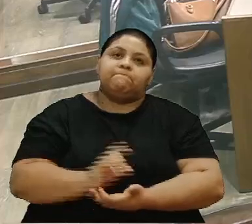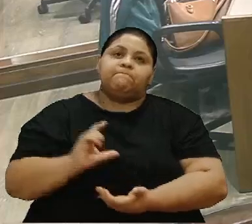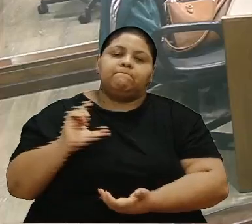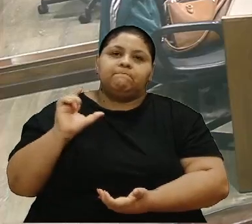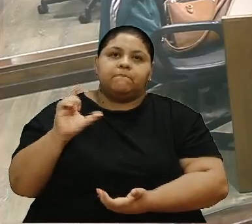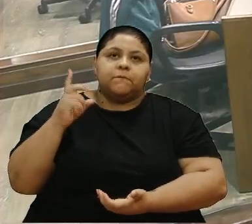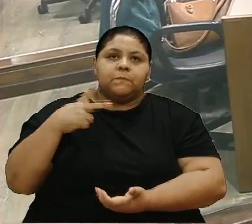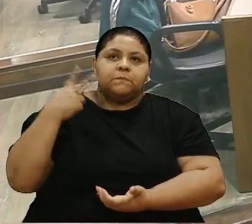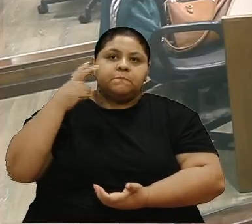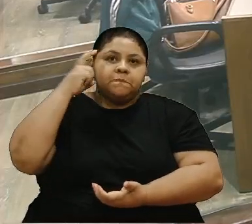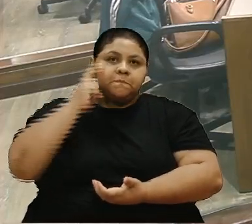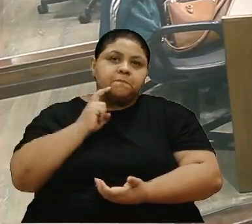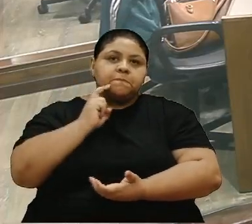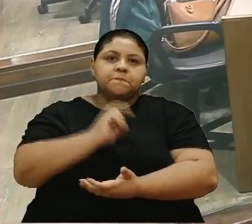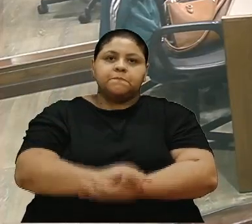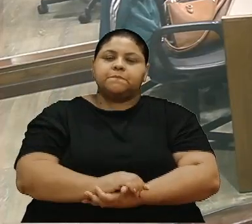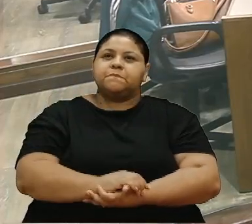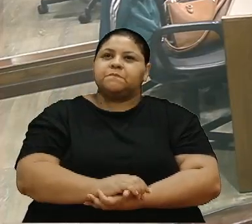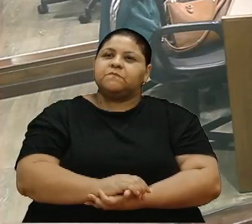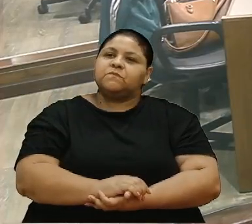Vereador Daniel Santos.